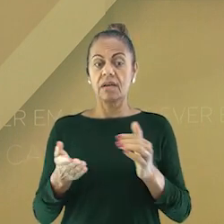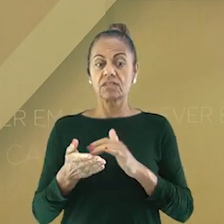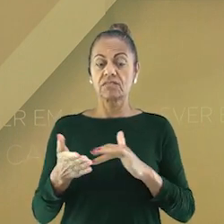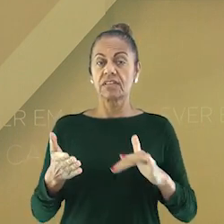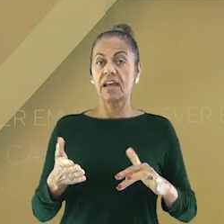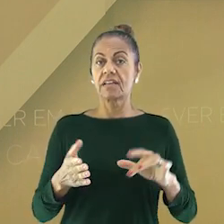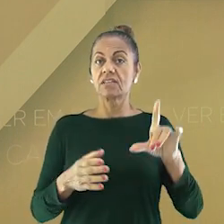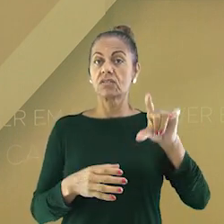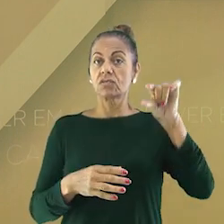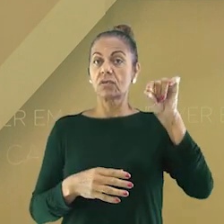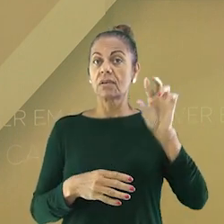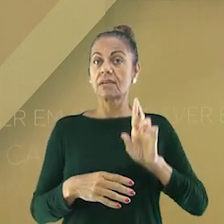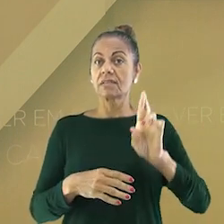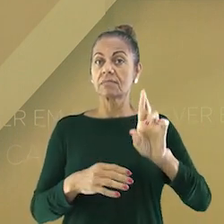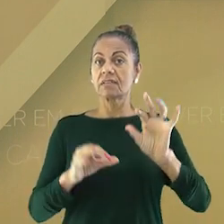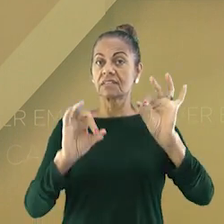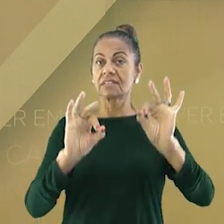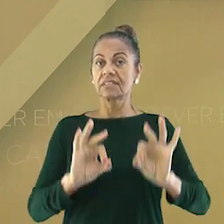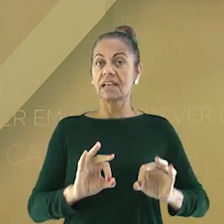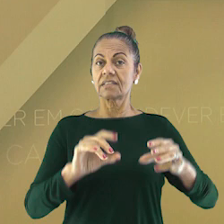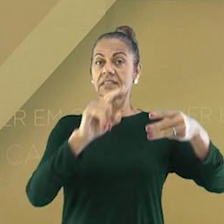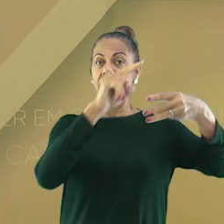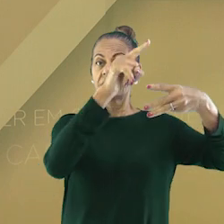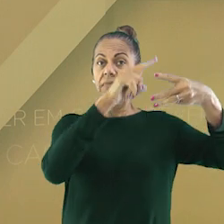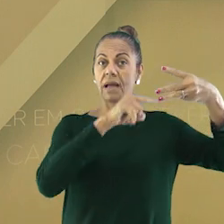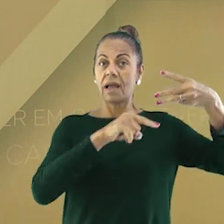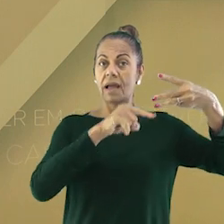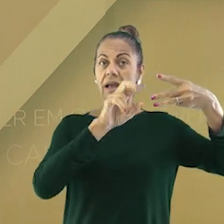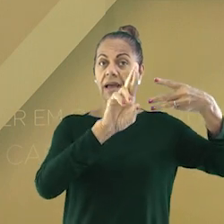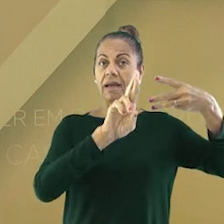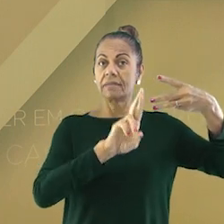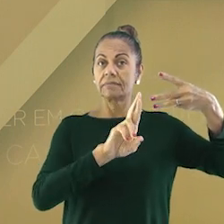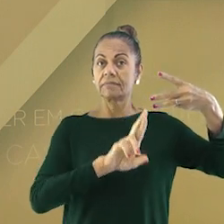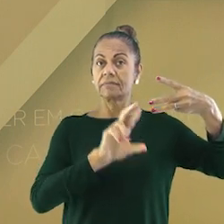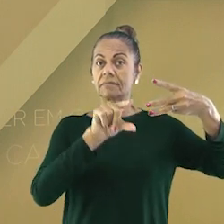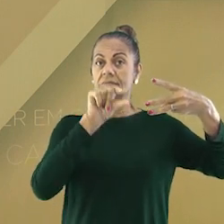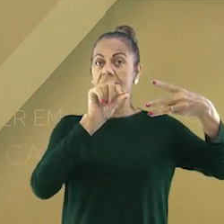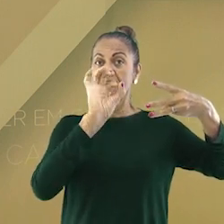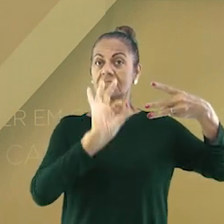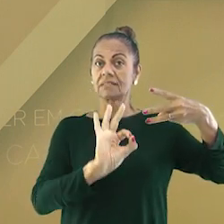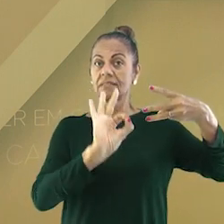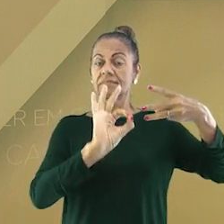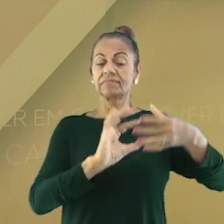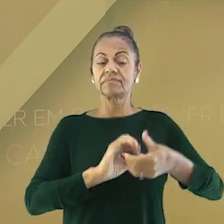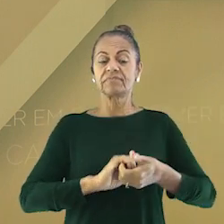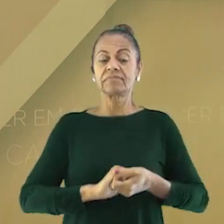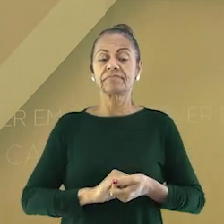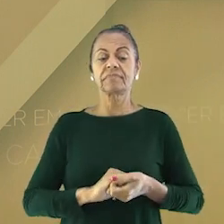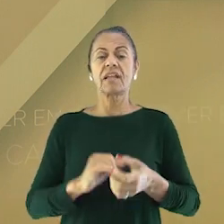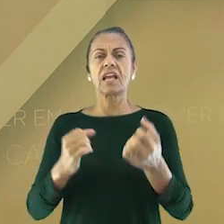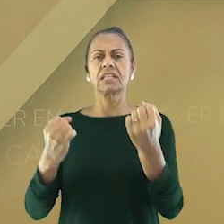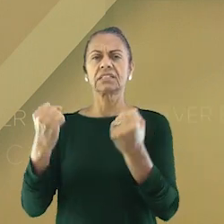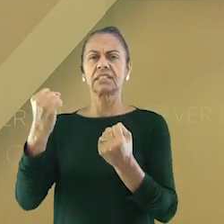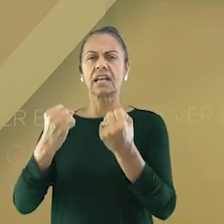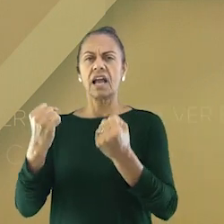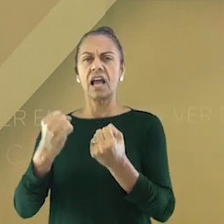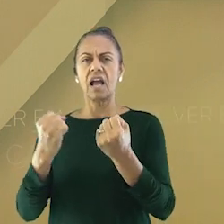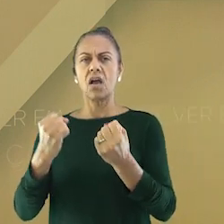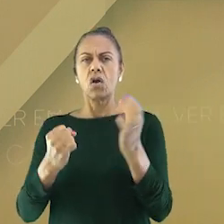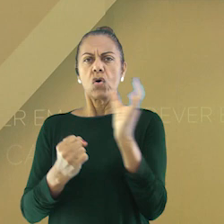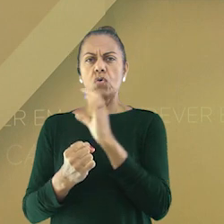resposta correta dentre 3 alternativas. Vamos lá. Este carro é mais rápido do que aquele